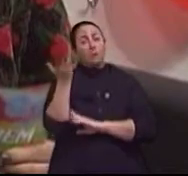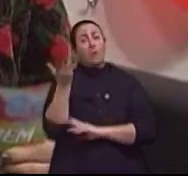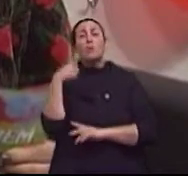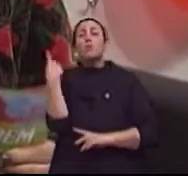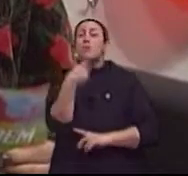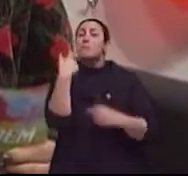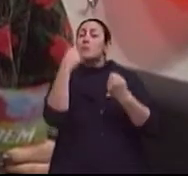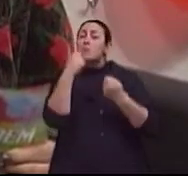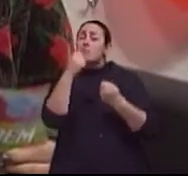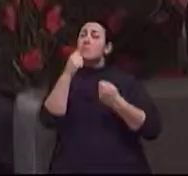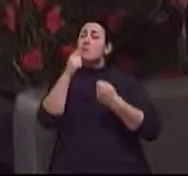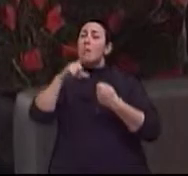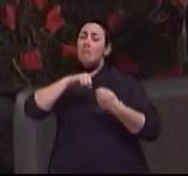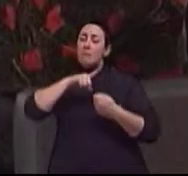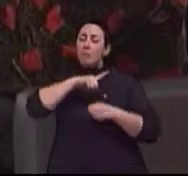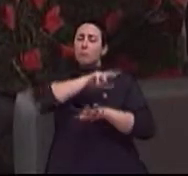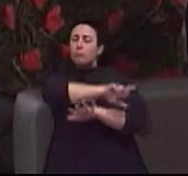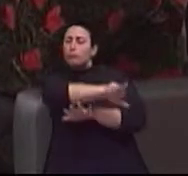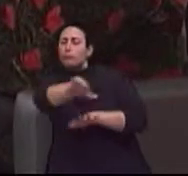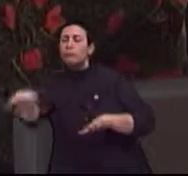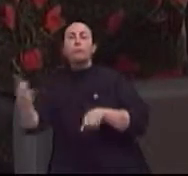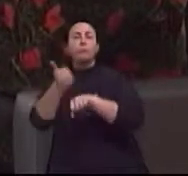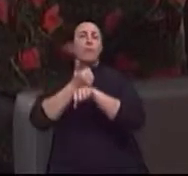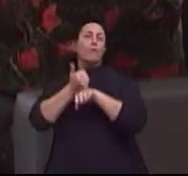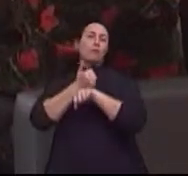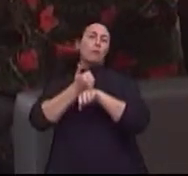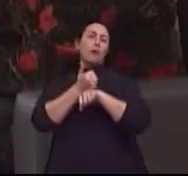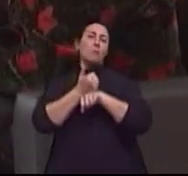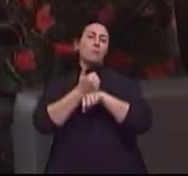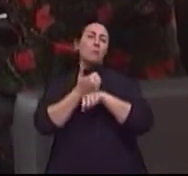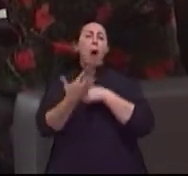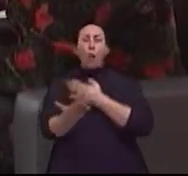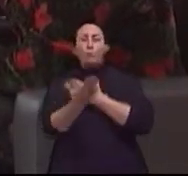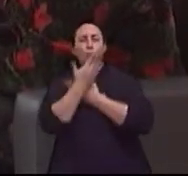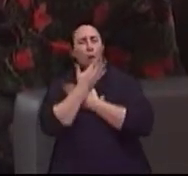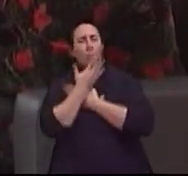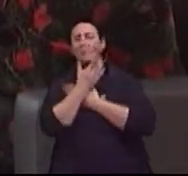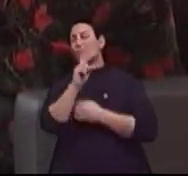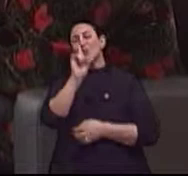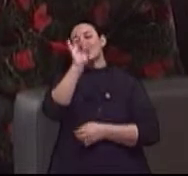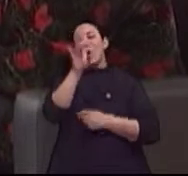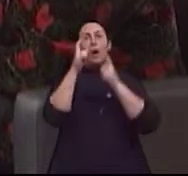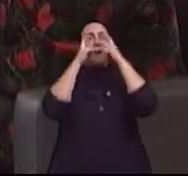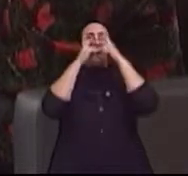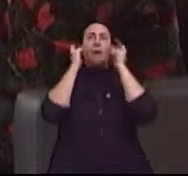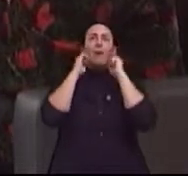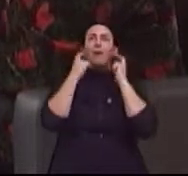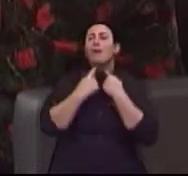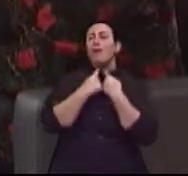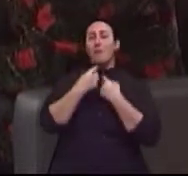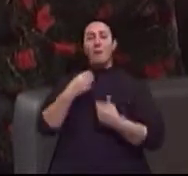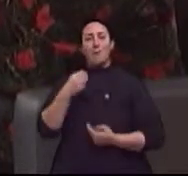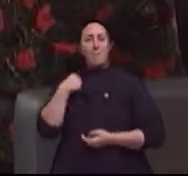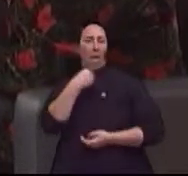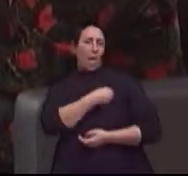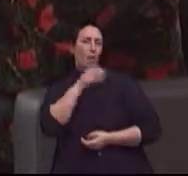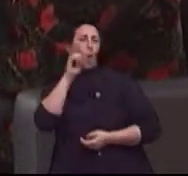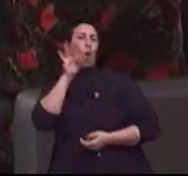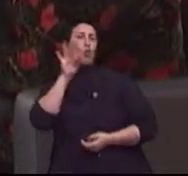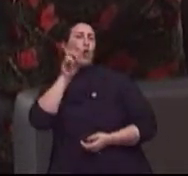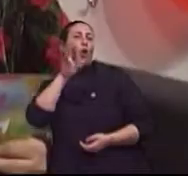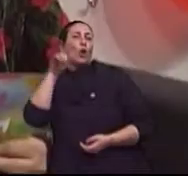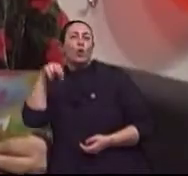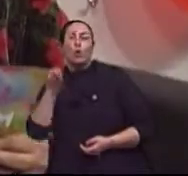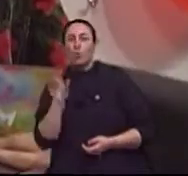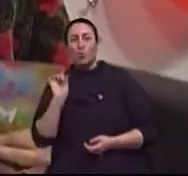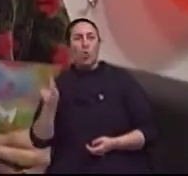ter um atendimento multidisciplinar. Exatamente. Né? Não é só o otorrino que vai detectar que realmente aquele